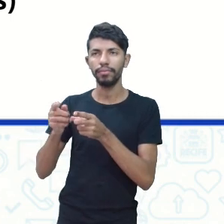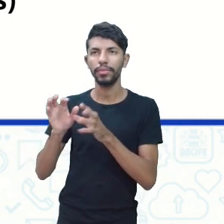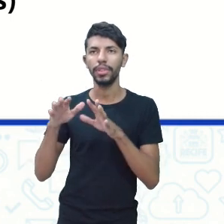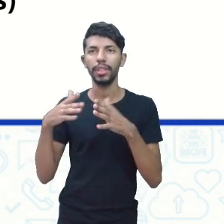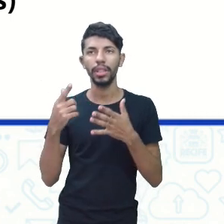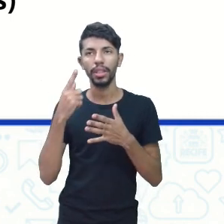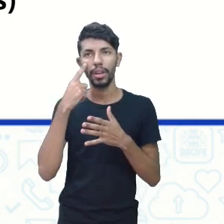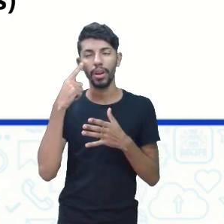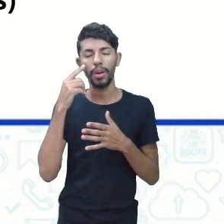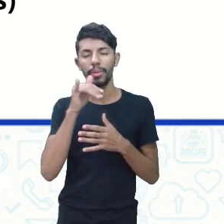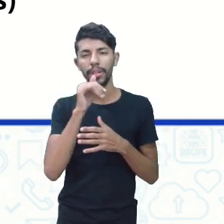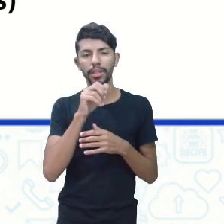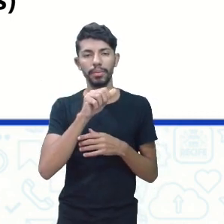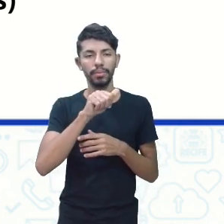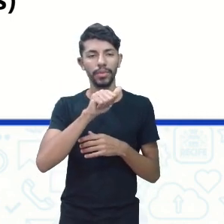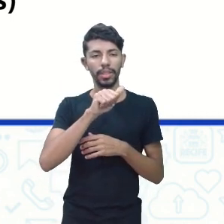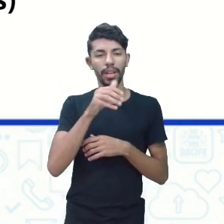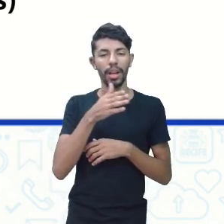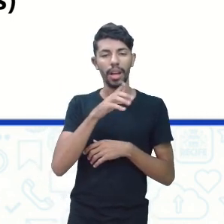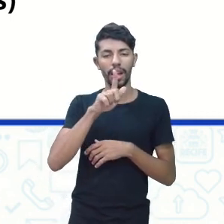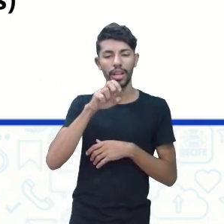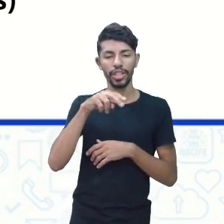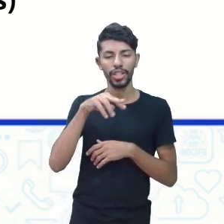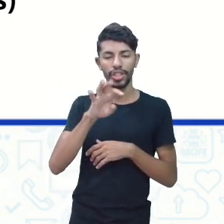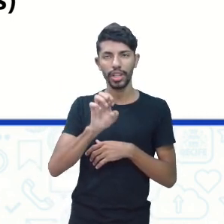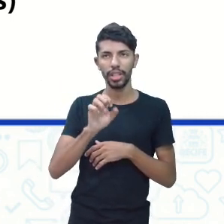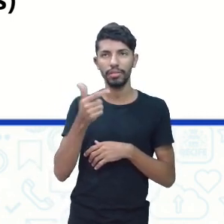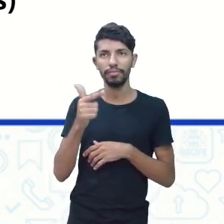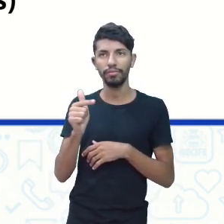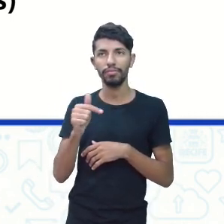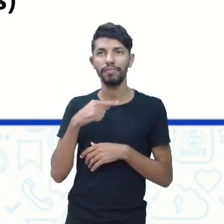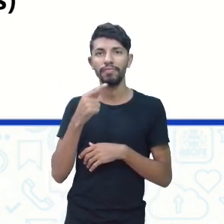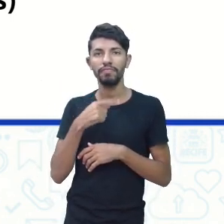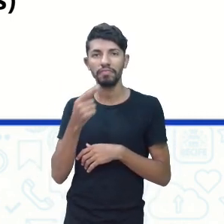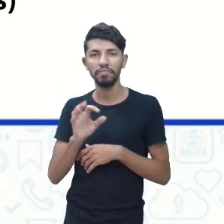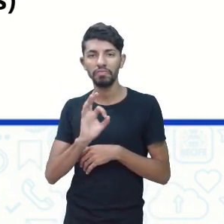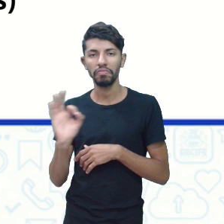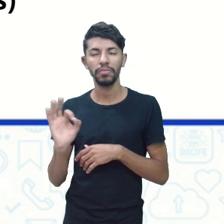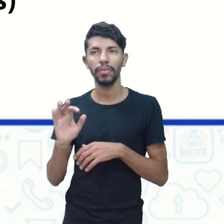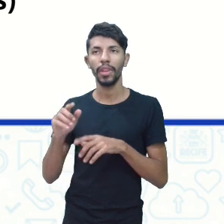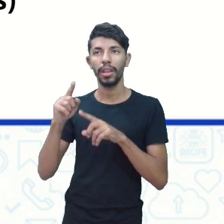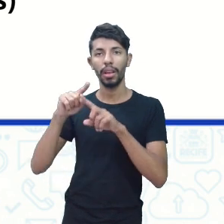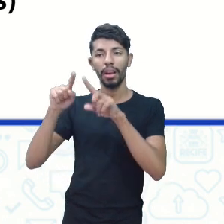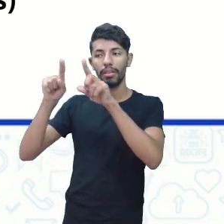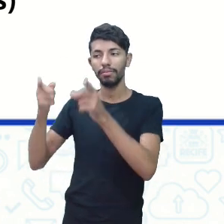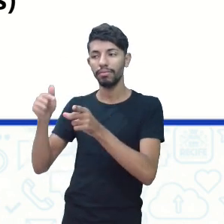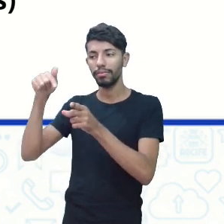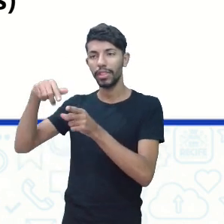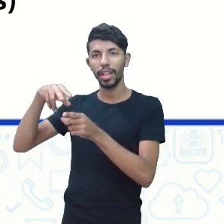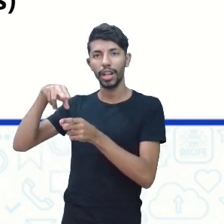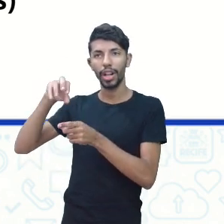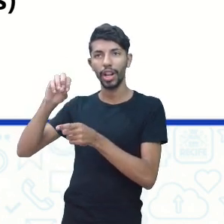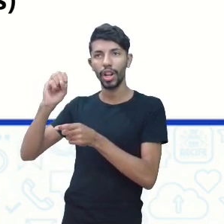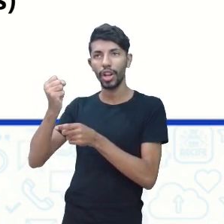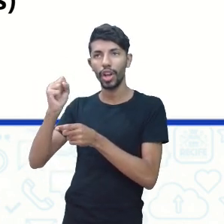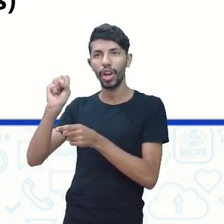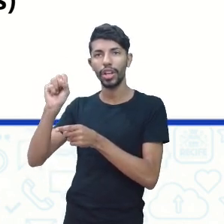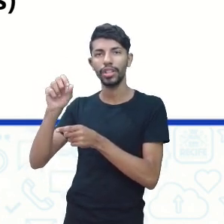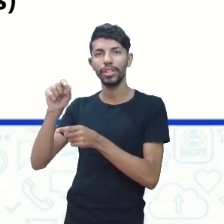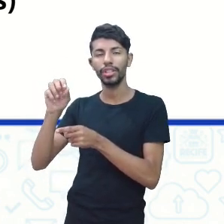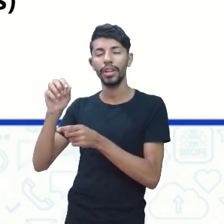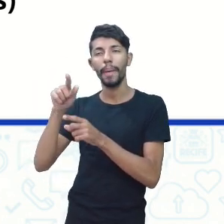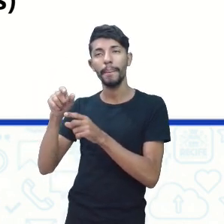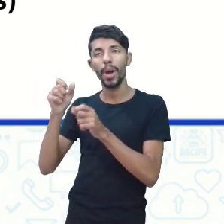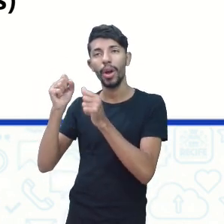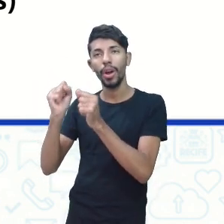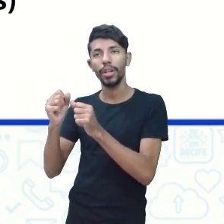pode trocar a gente por nós, não é? E aqui nós temos, a fé não falta a esse povo. Acrescenta